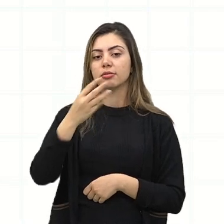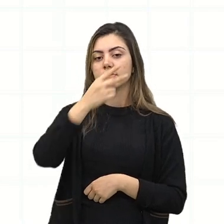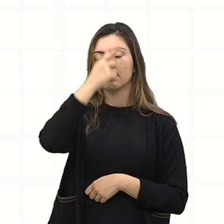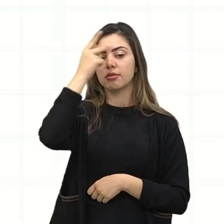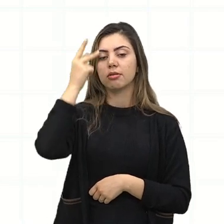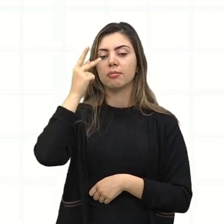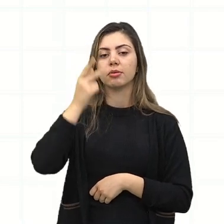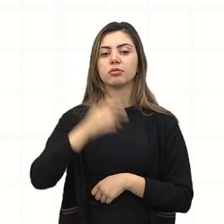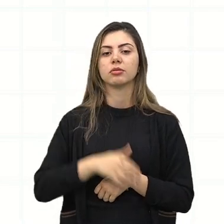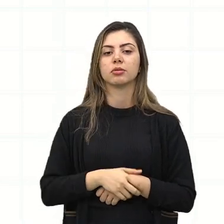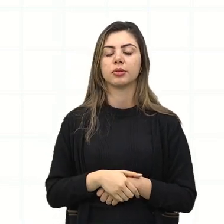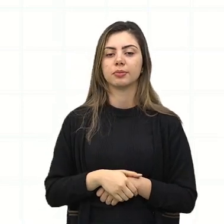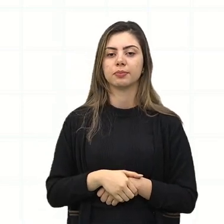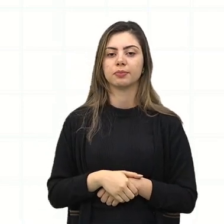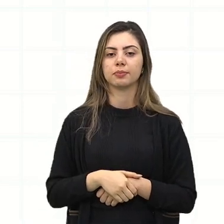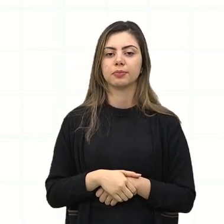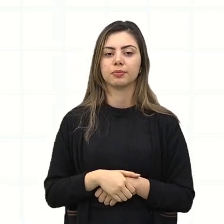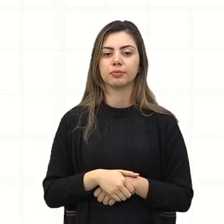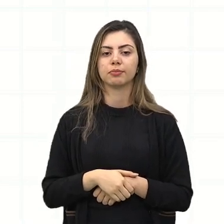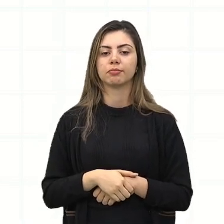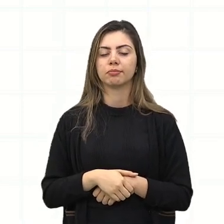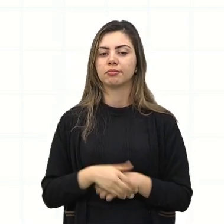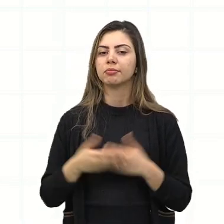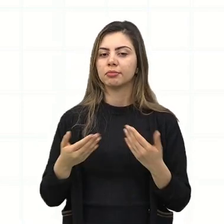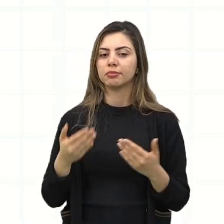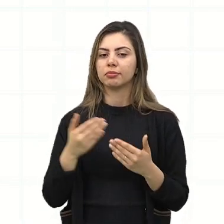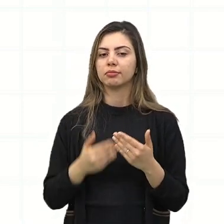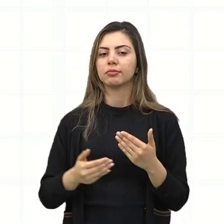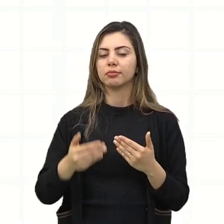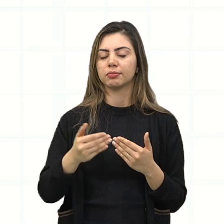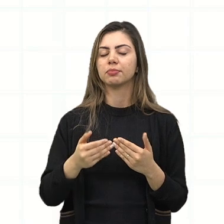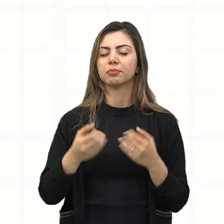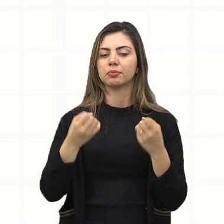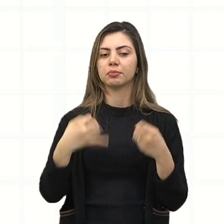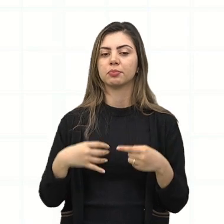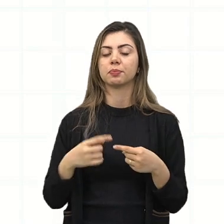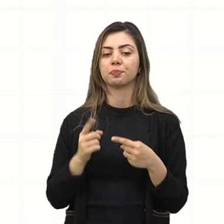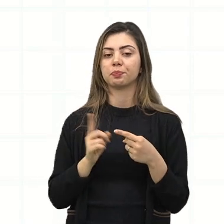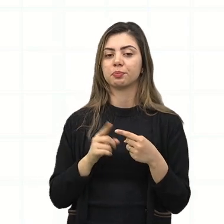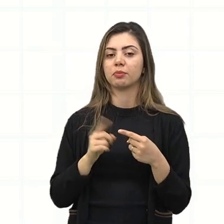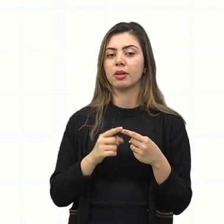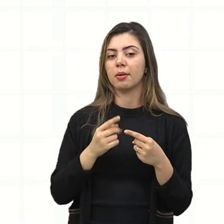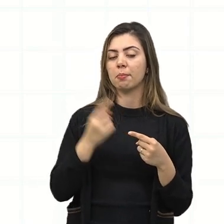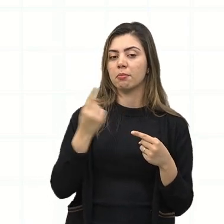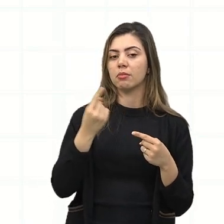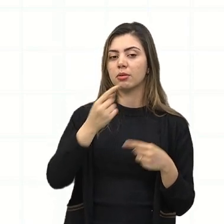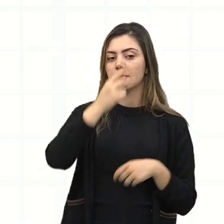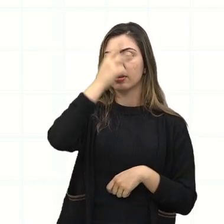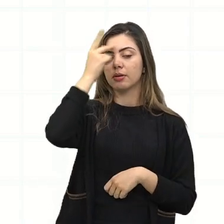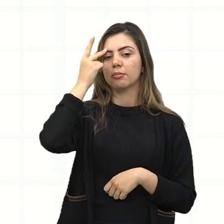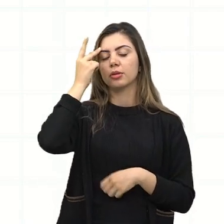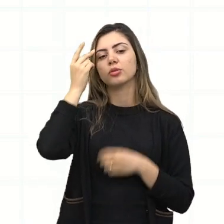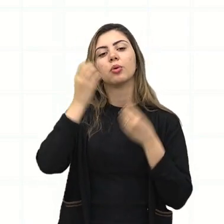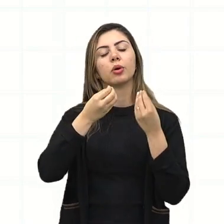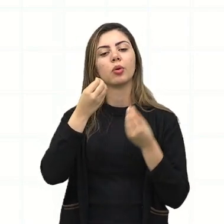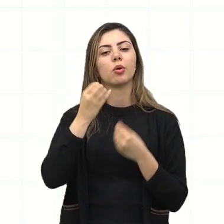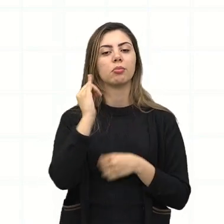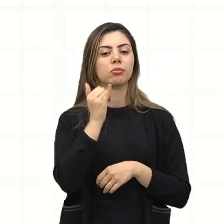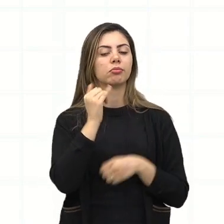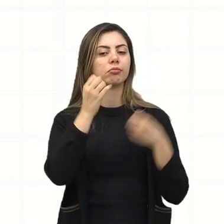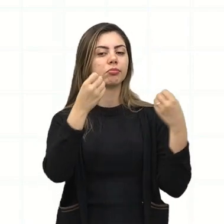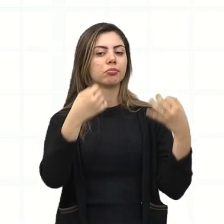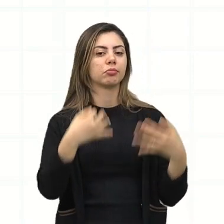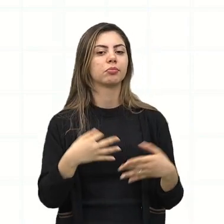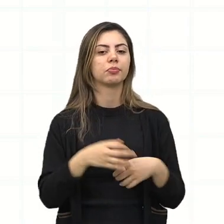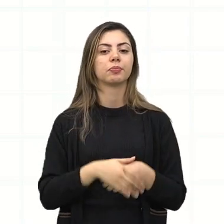terceira pessoa. Vamos ver aí a caracterização do narrador em primeira pessoa.